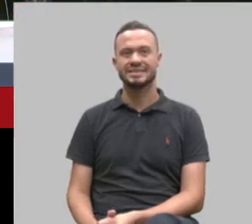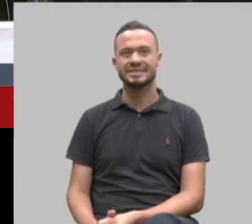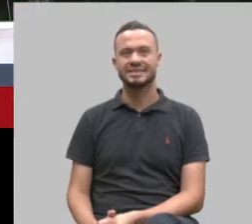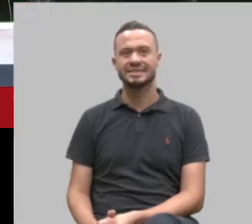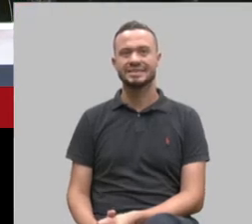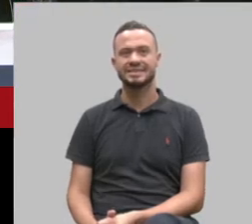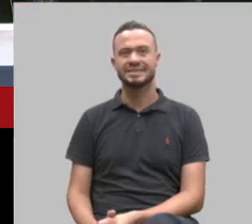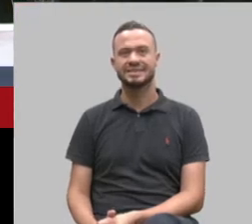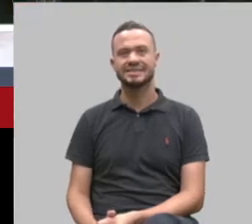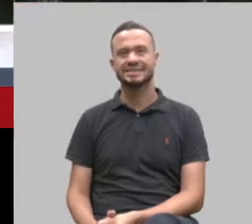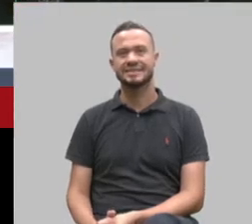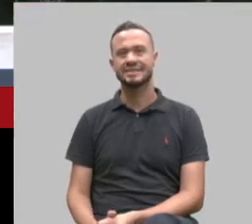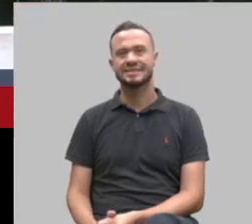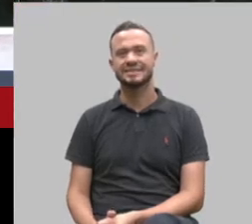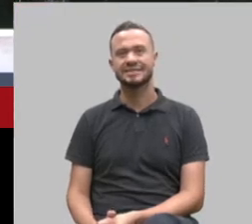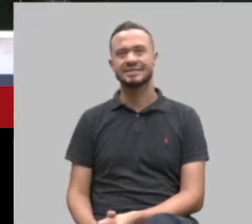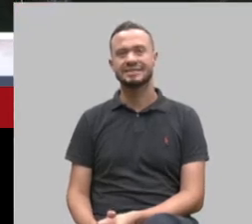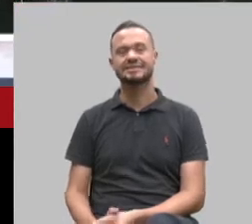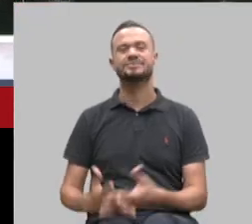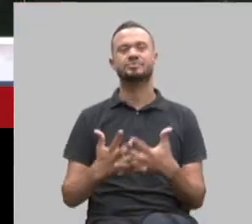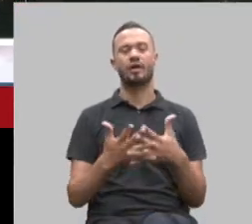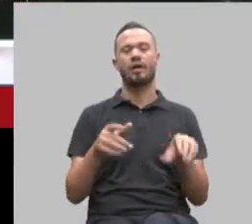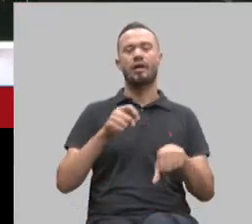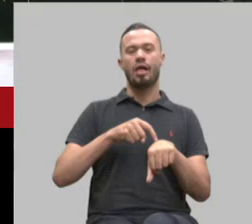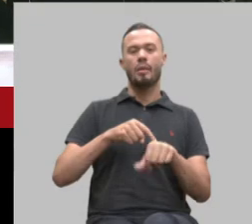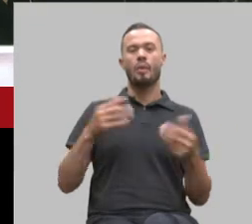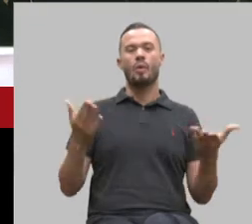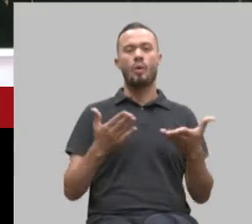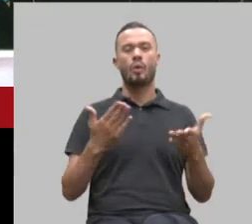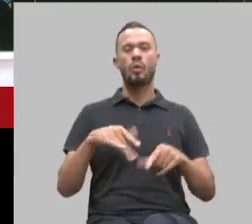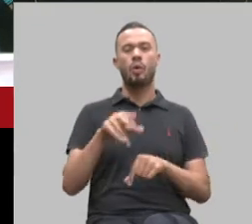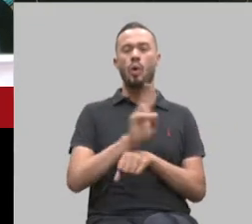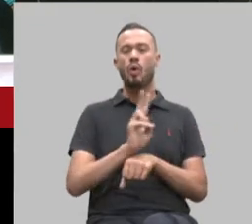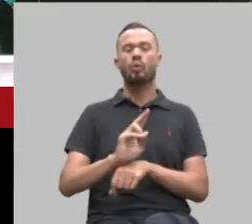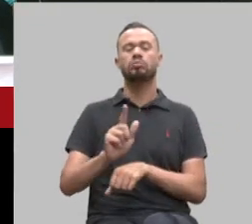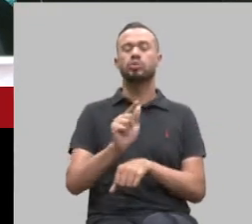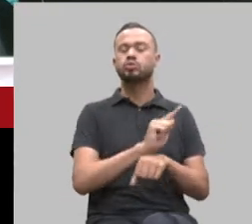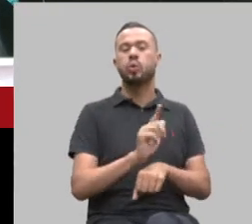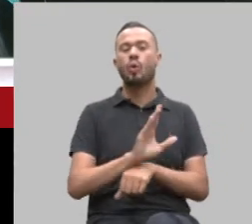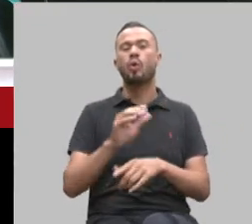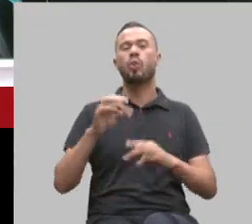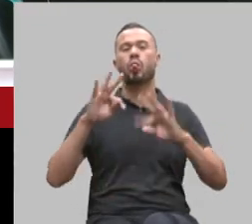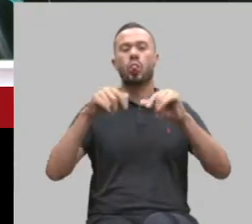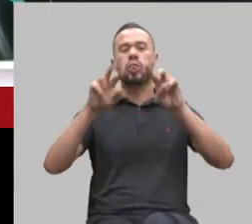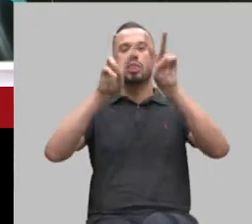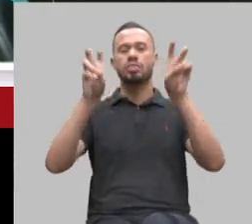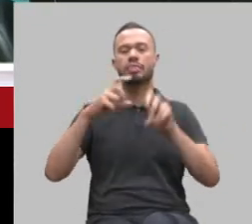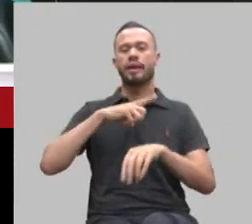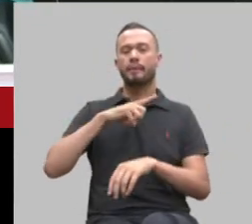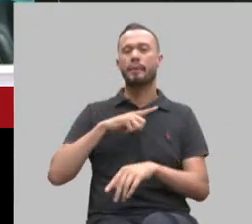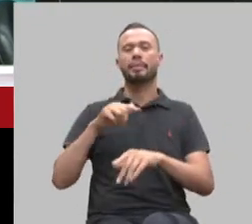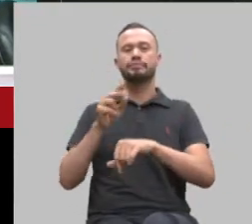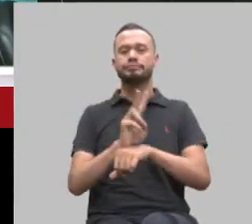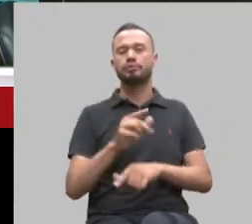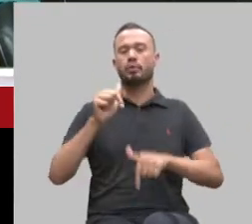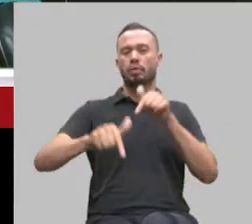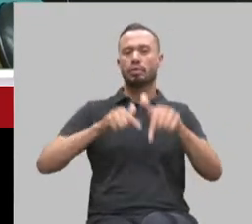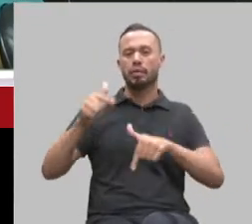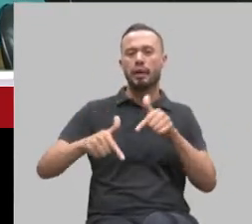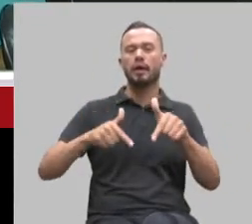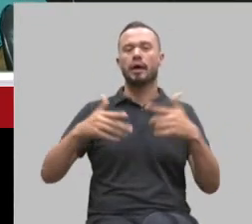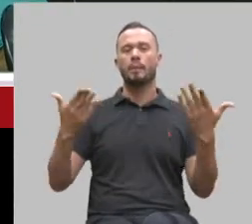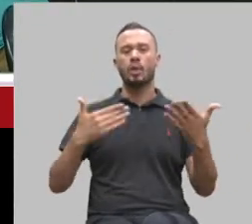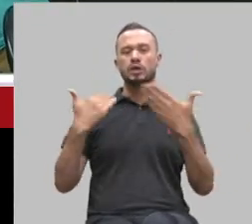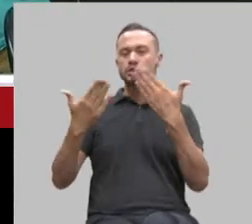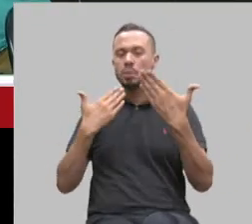leva nesse momento os coordenadores dos TR né que coordenaram aí os trabalhos de discussão